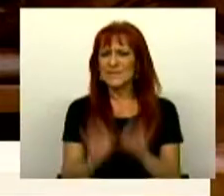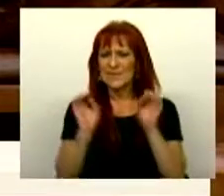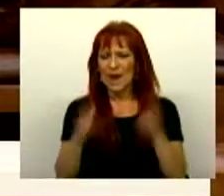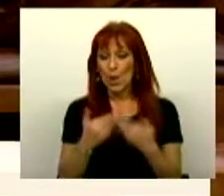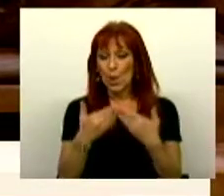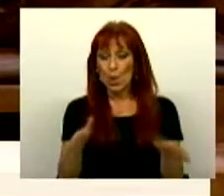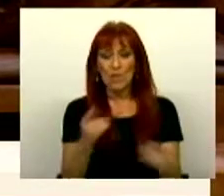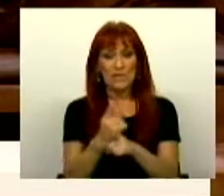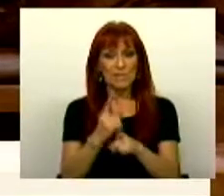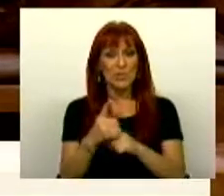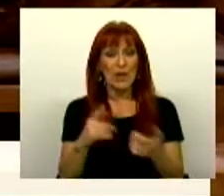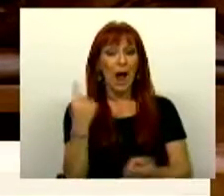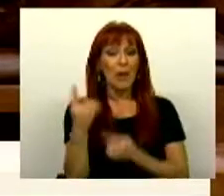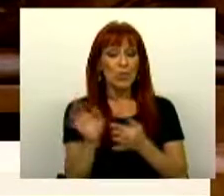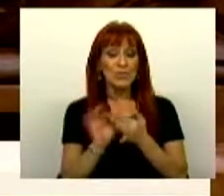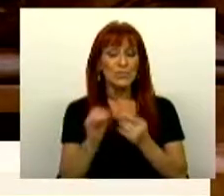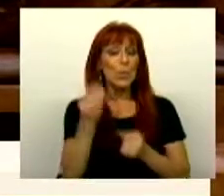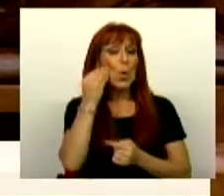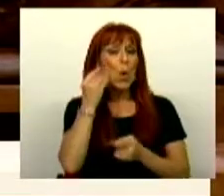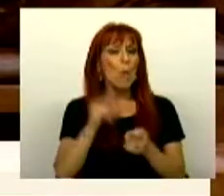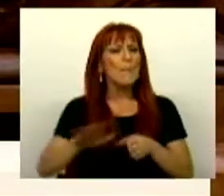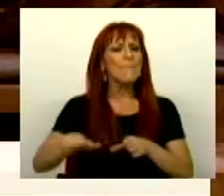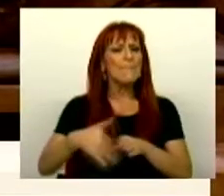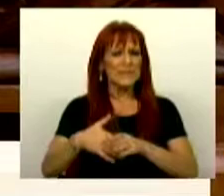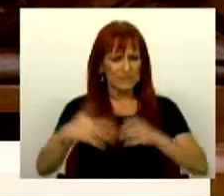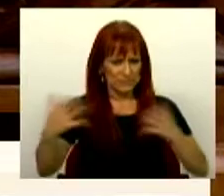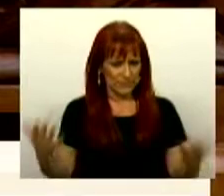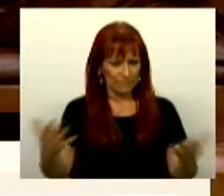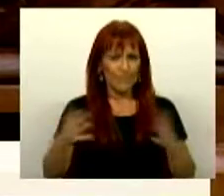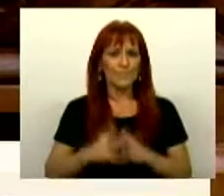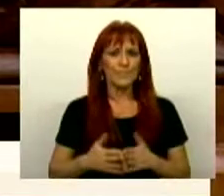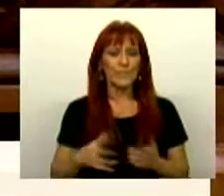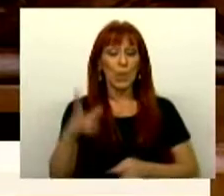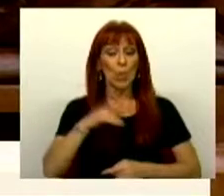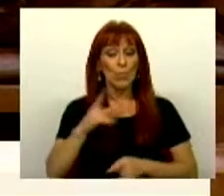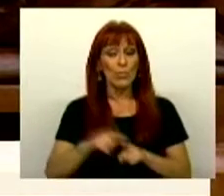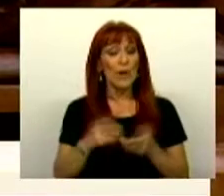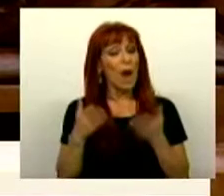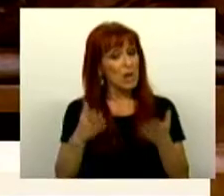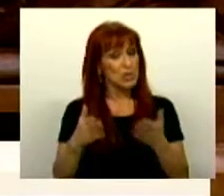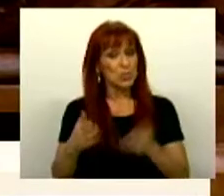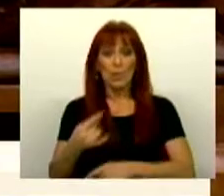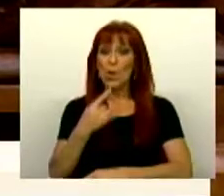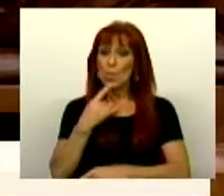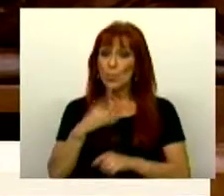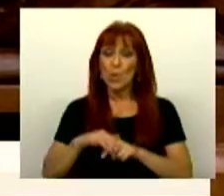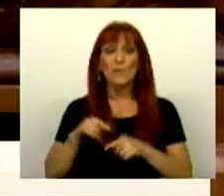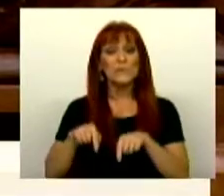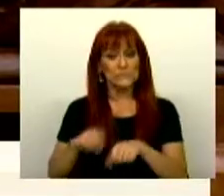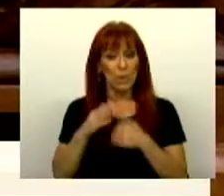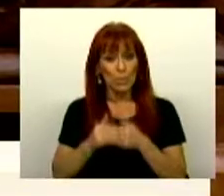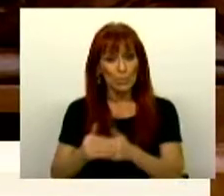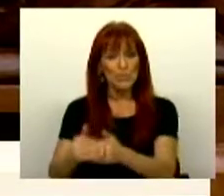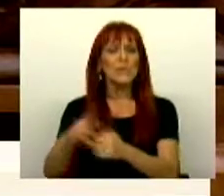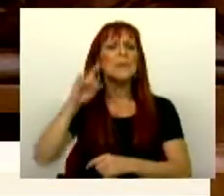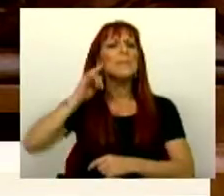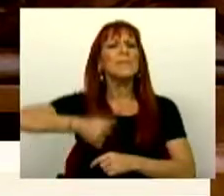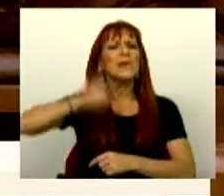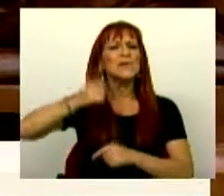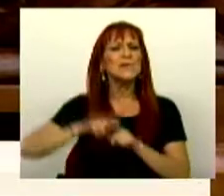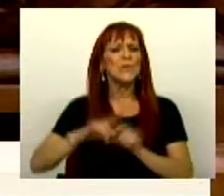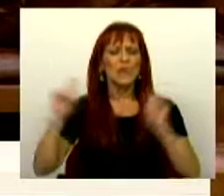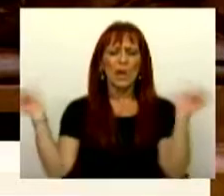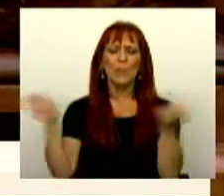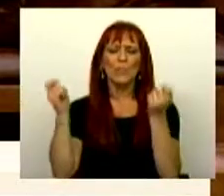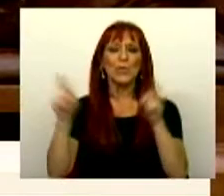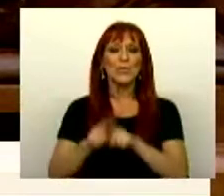continuam em aberto alguns aspectos de modalidades de participação. Portugal tem contribuído ativamente para este processo, sobretudo na